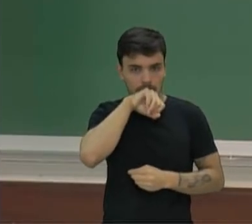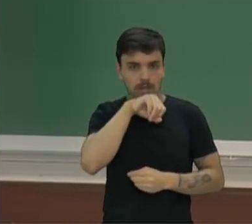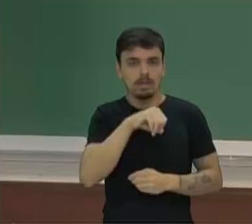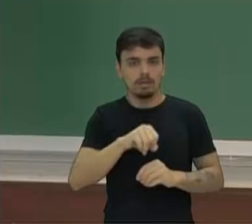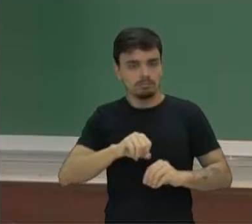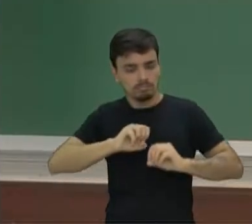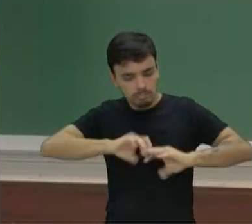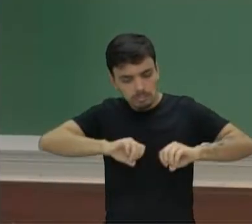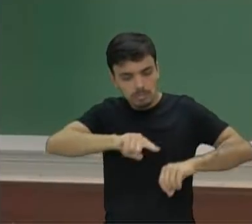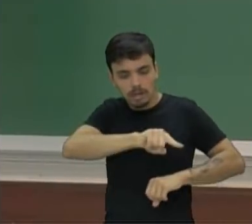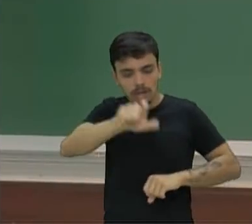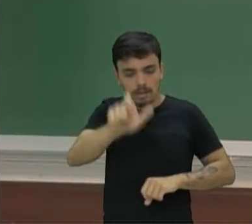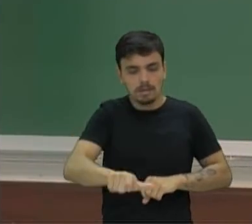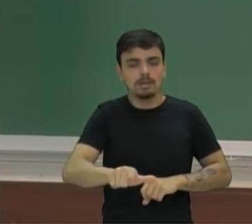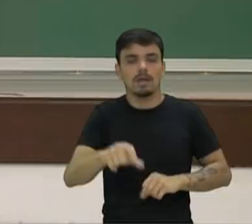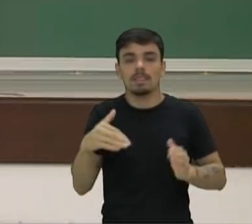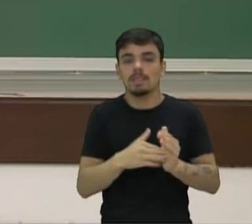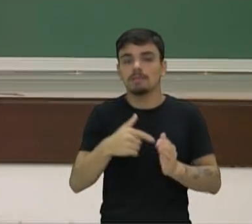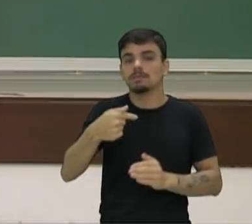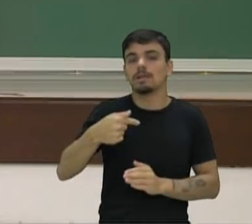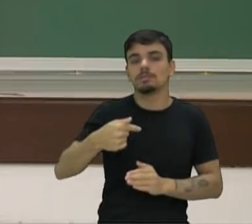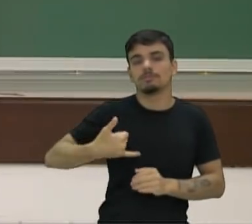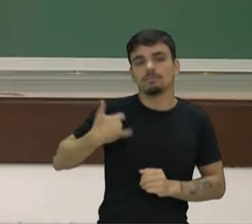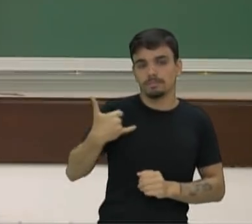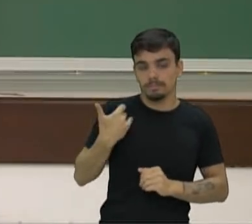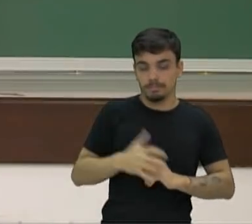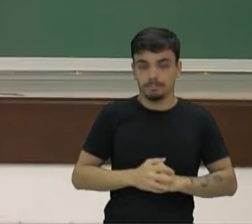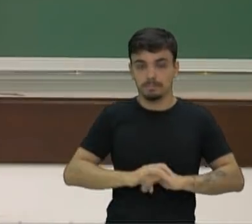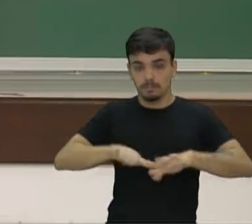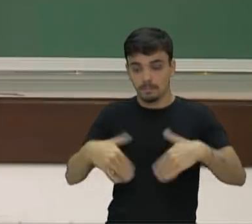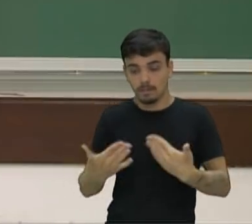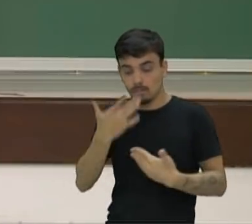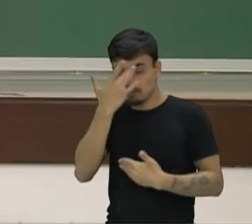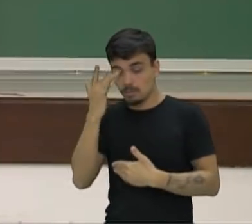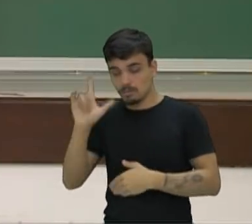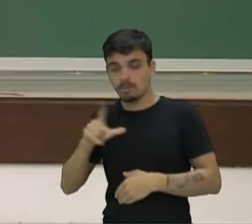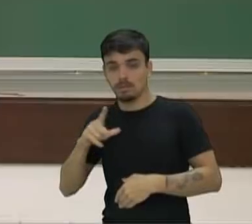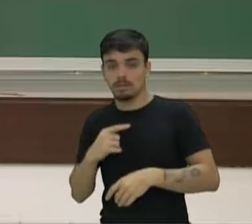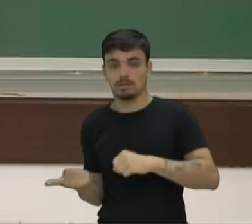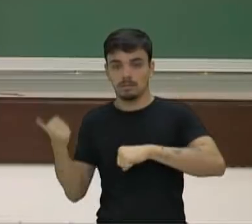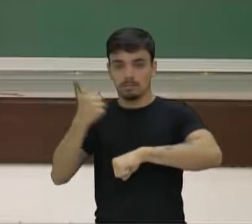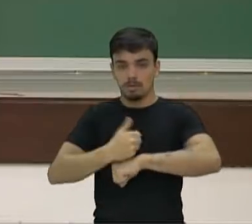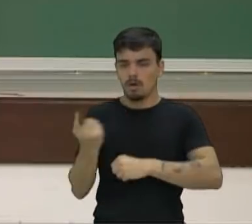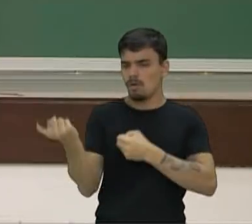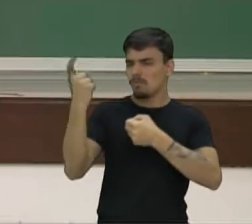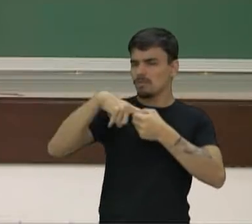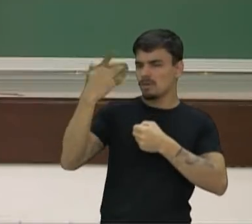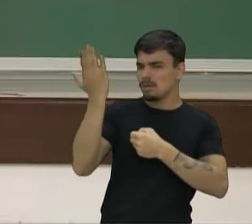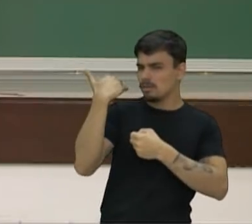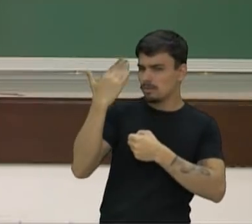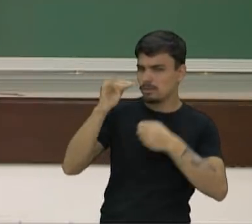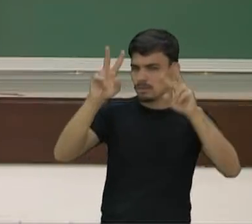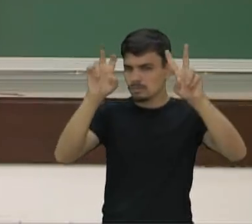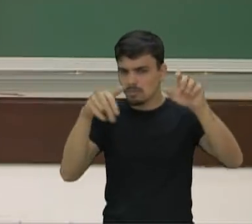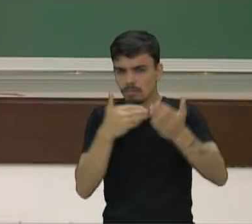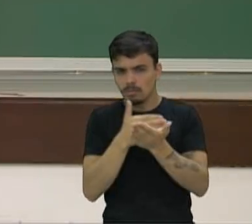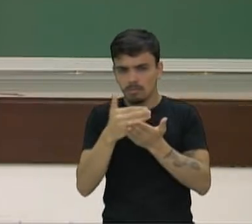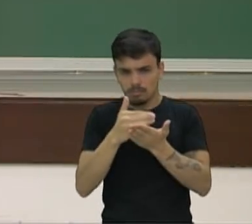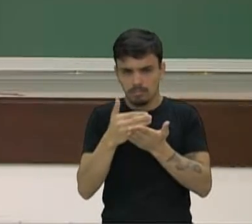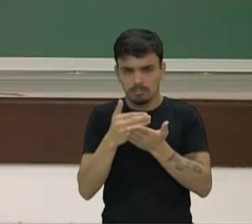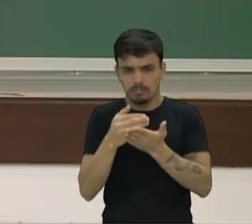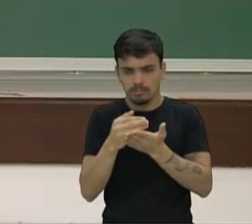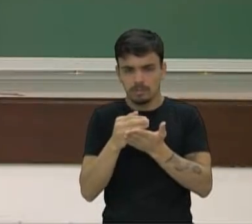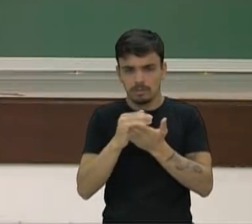idade. Entre as pessoas de posse, retornando agora no período, nós falamos aqui inicialmente no período